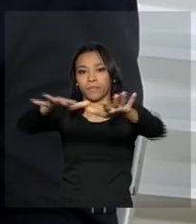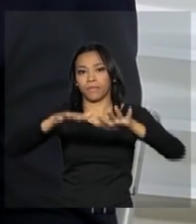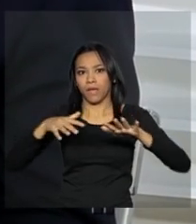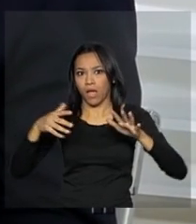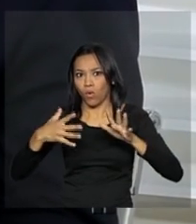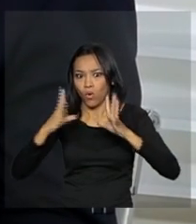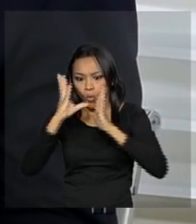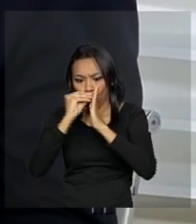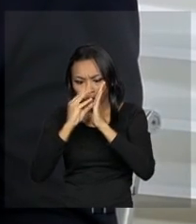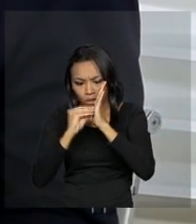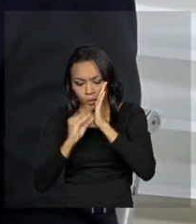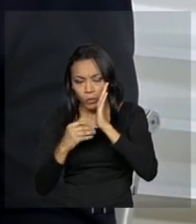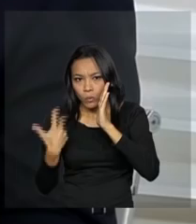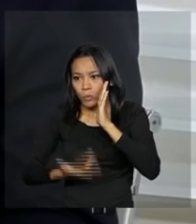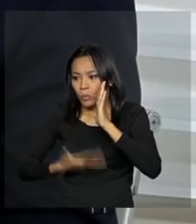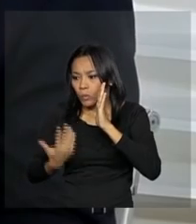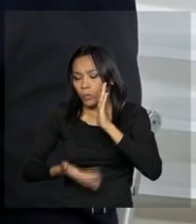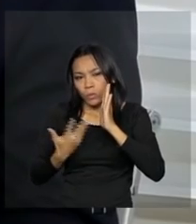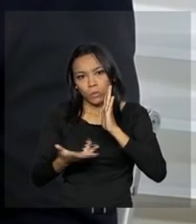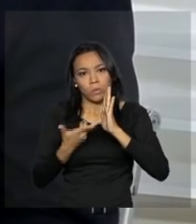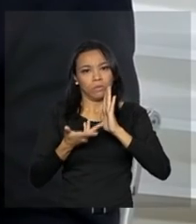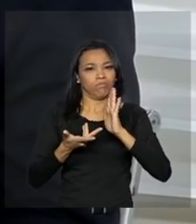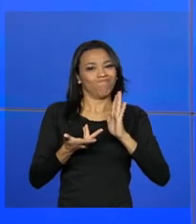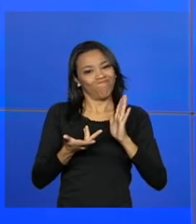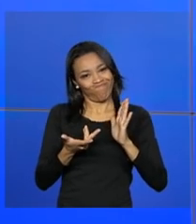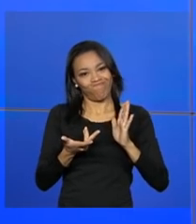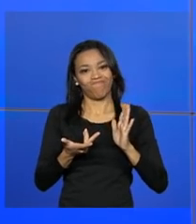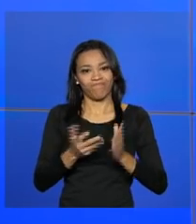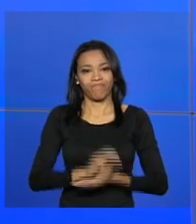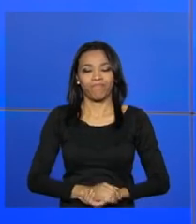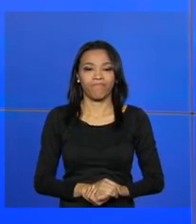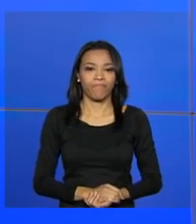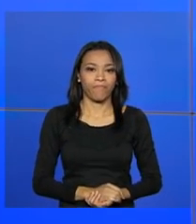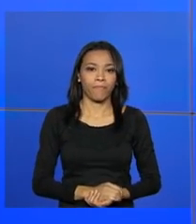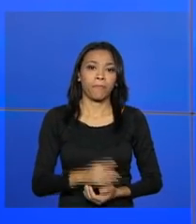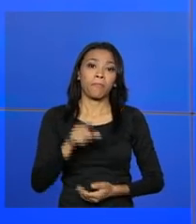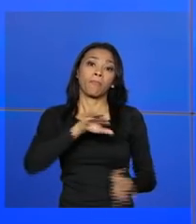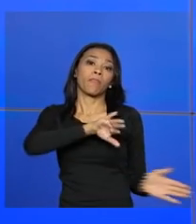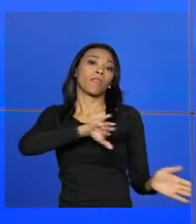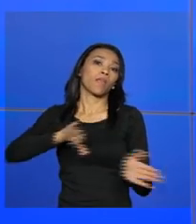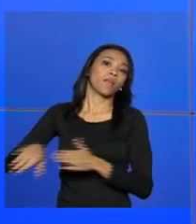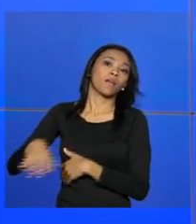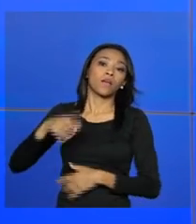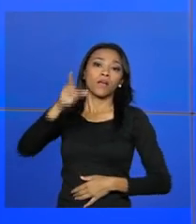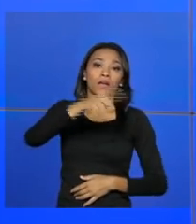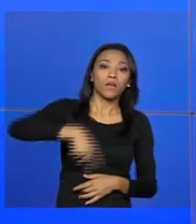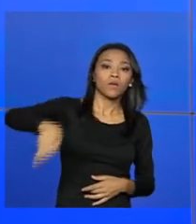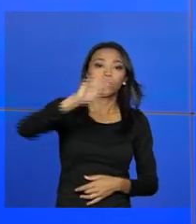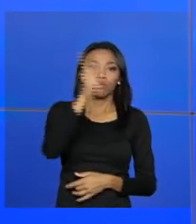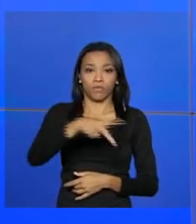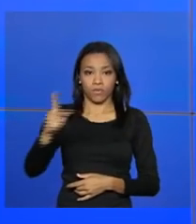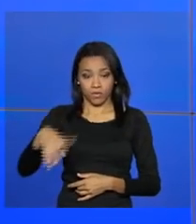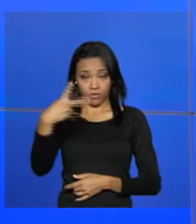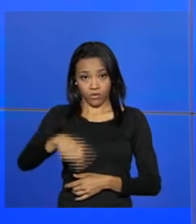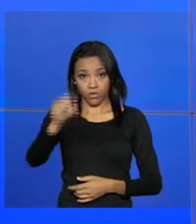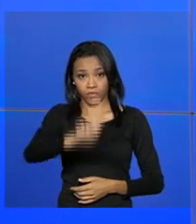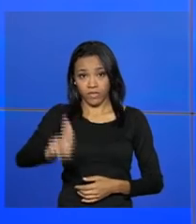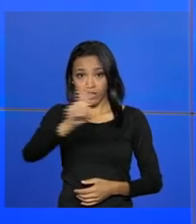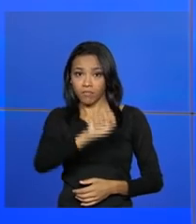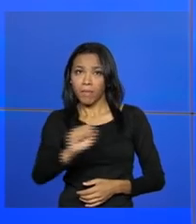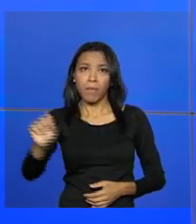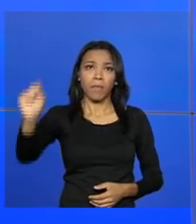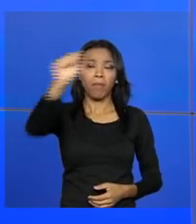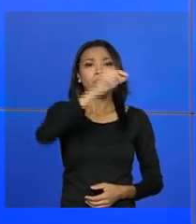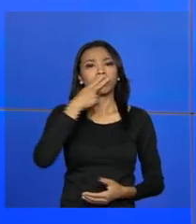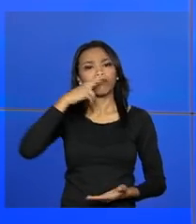super desagradável, para dizer o mínimo. E os professores universitários brasileiros divulgaram uma